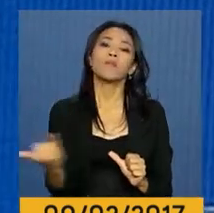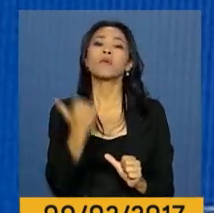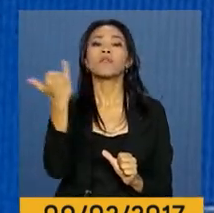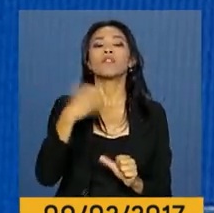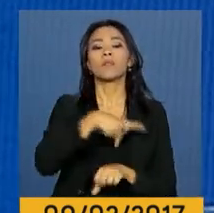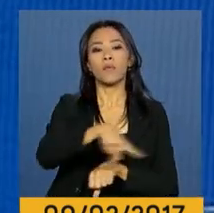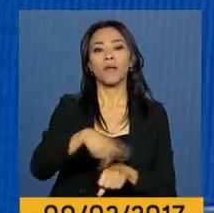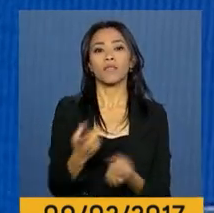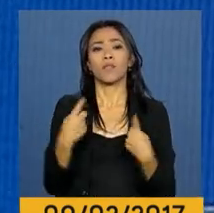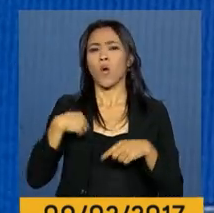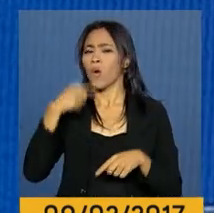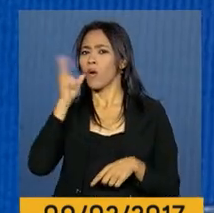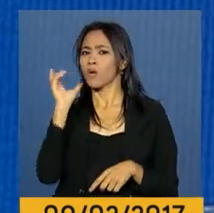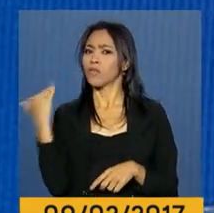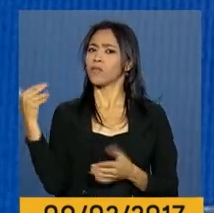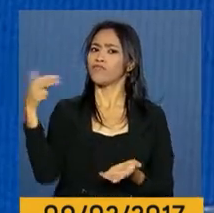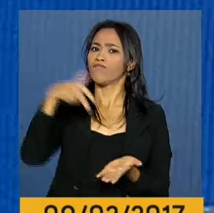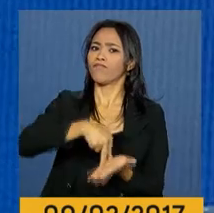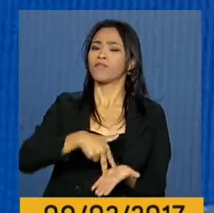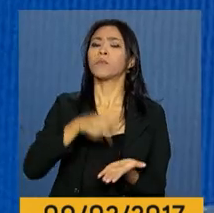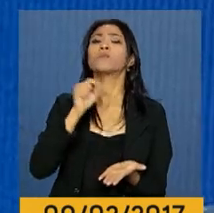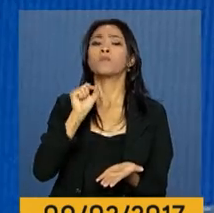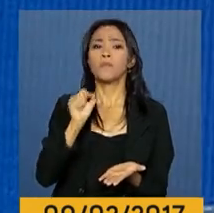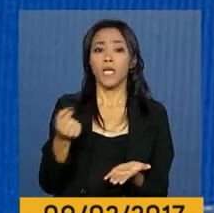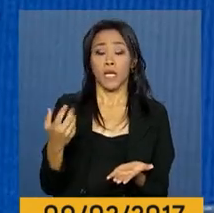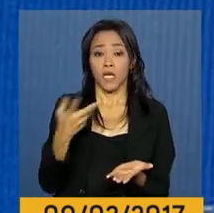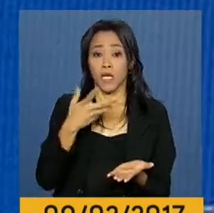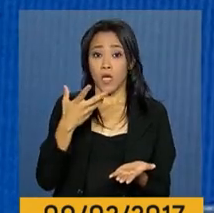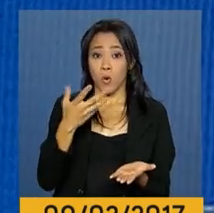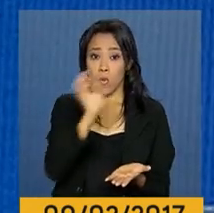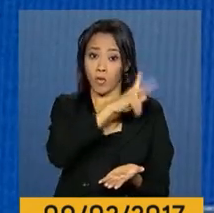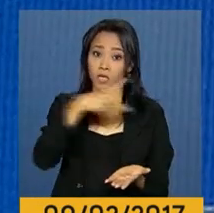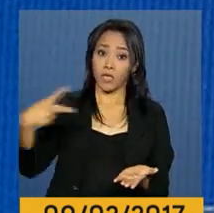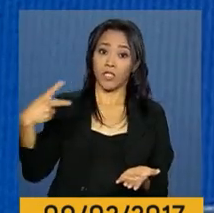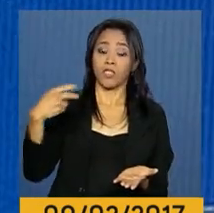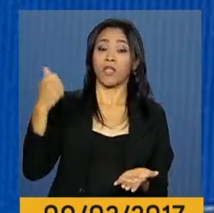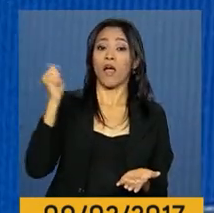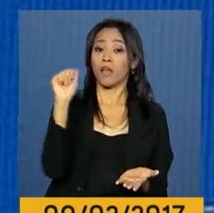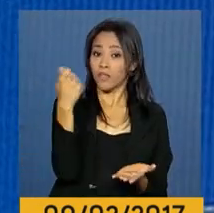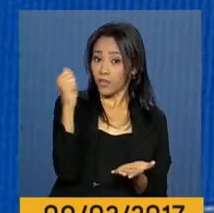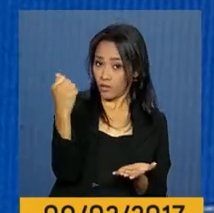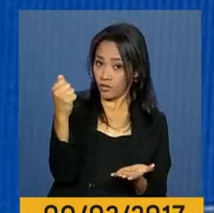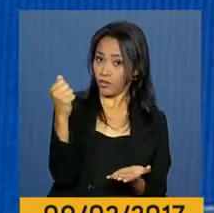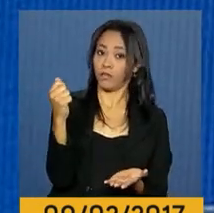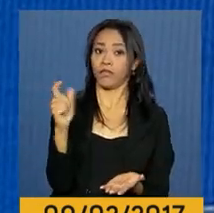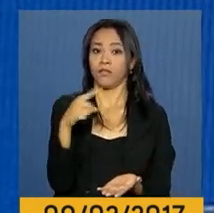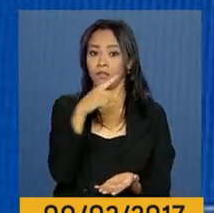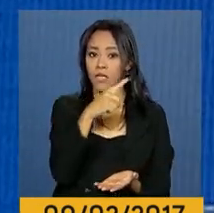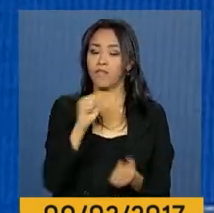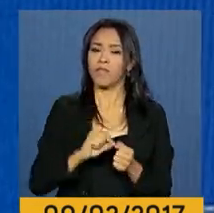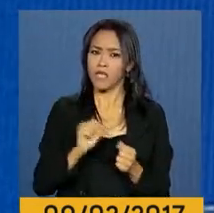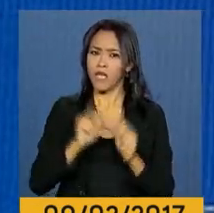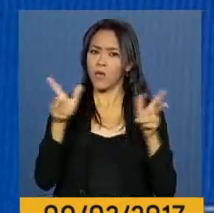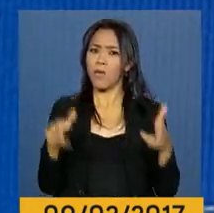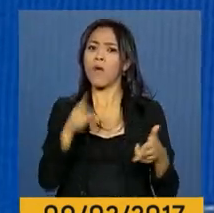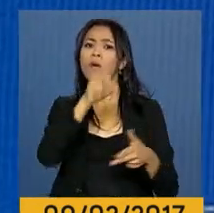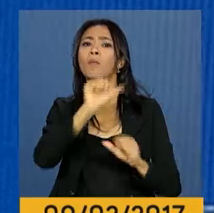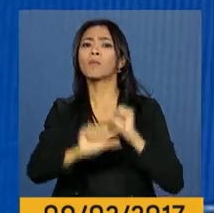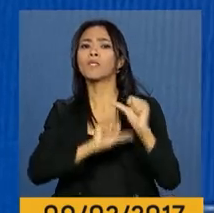esteve aqui o presidente macre e ele da Argentina e ele me dizia que lá na Argentina fizeram uma reforma